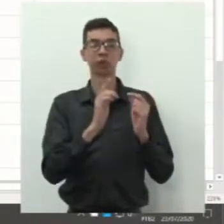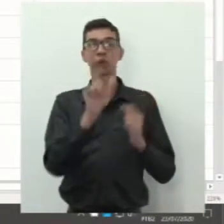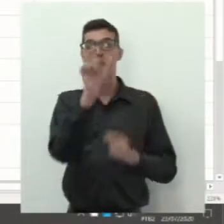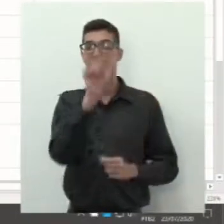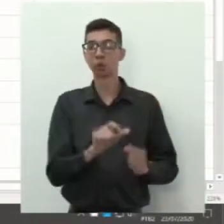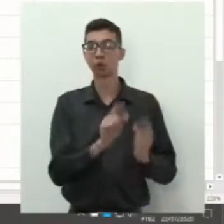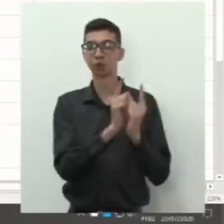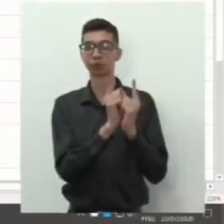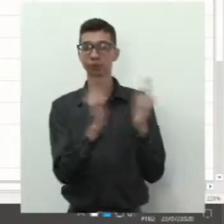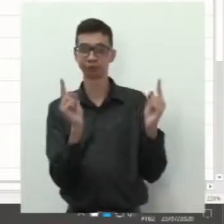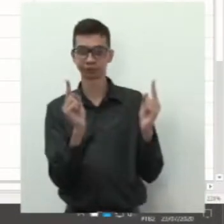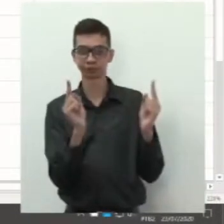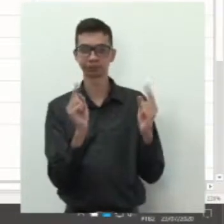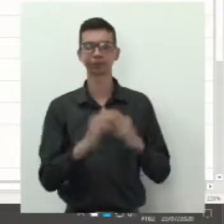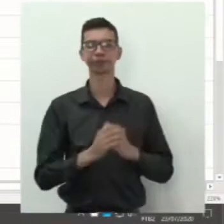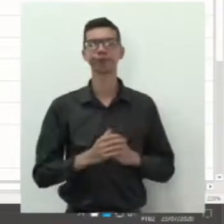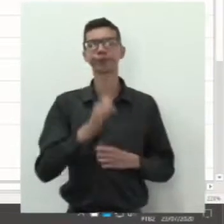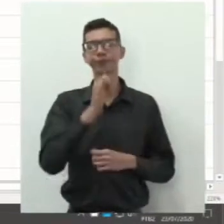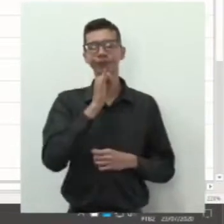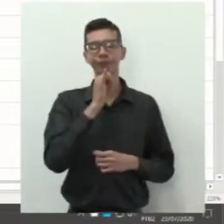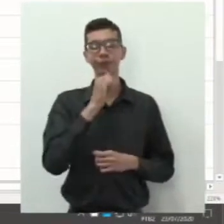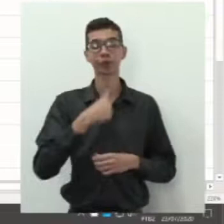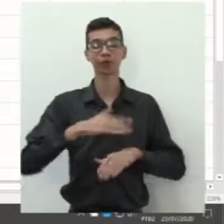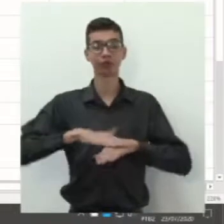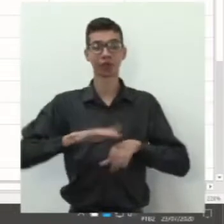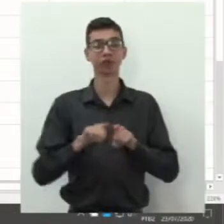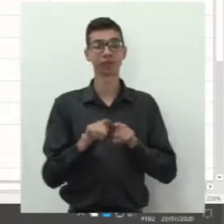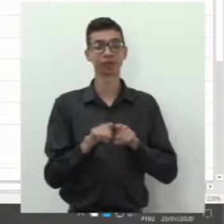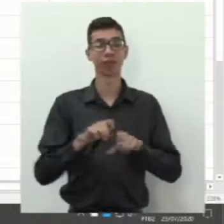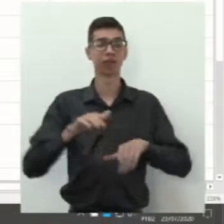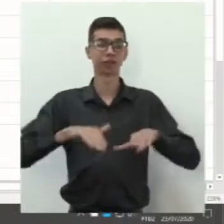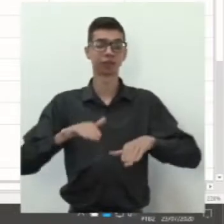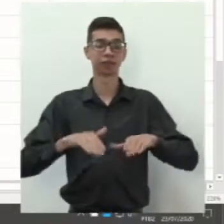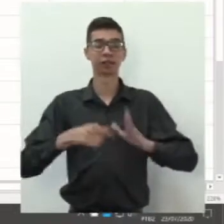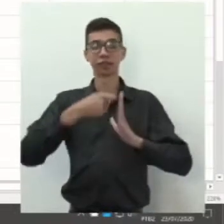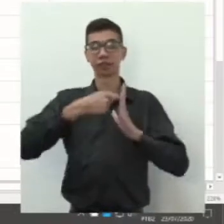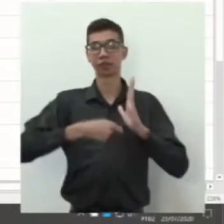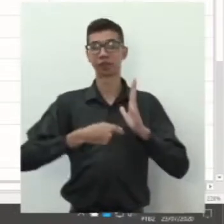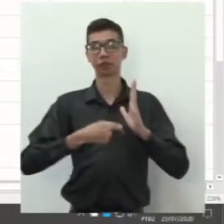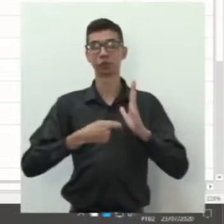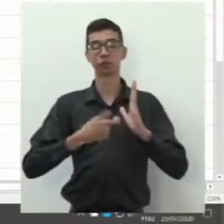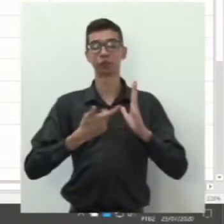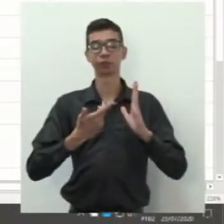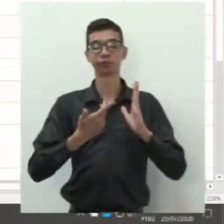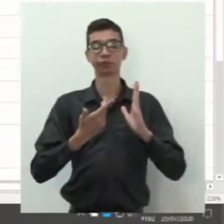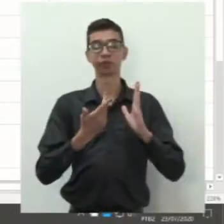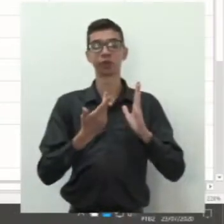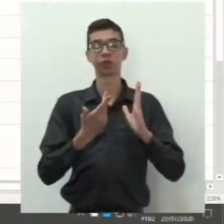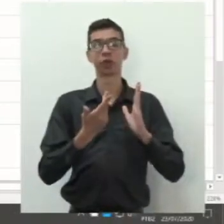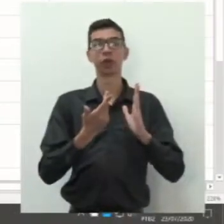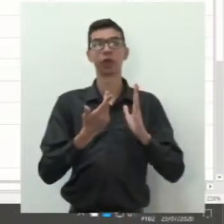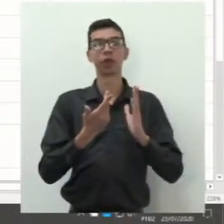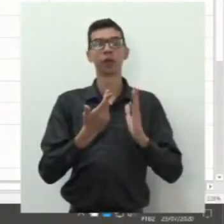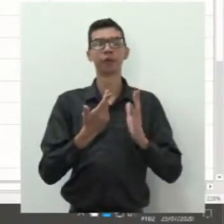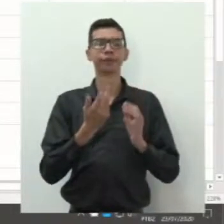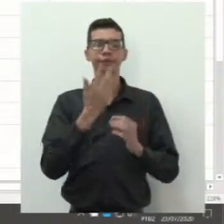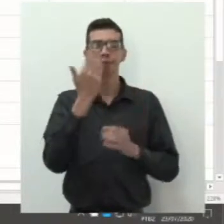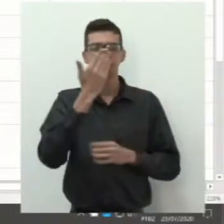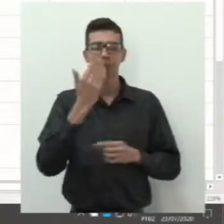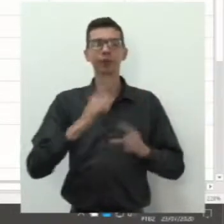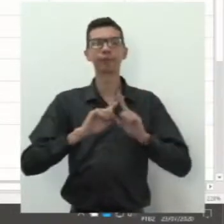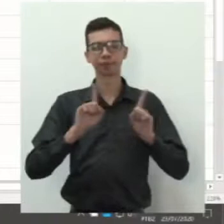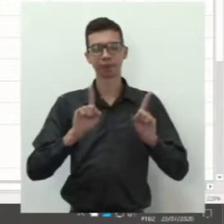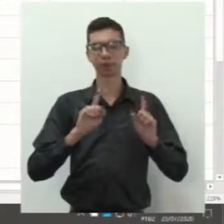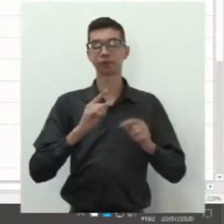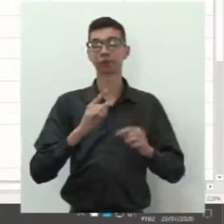fazer também, ó, se a coluna ainda estiver pequena, né, o texto... Não se preocupe, o texto some, mas ele está aqui, tá? Uma forma de visualizar o texto é